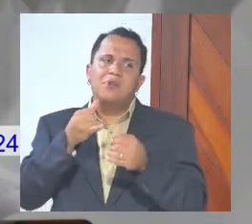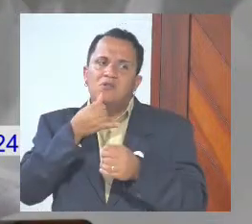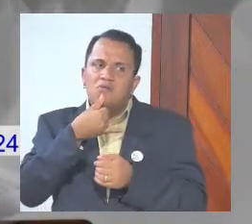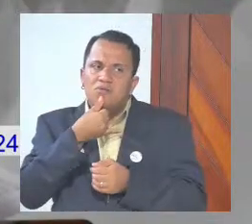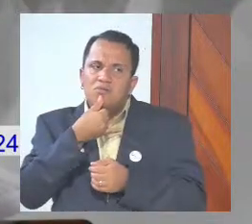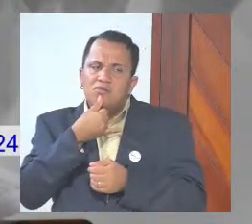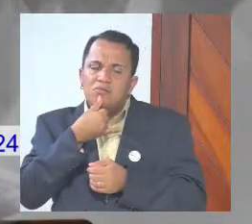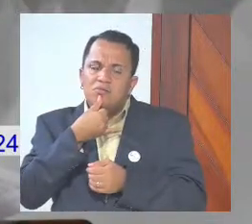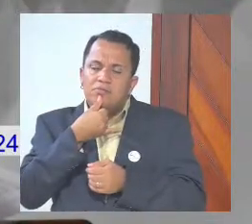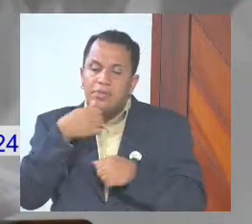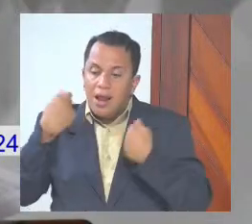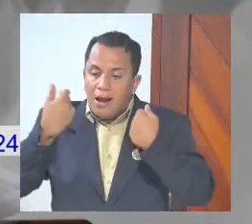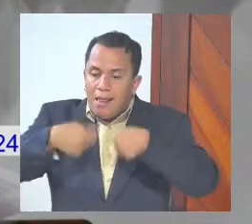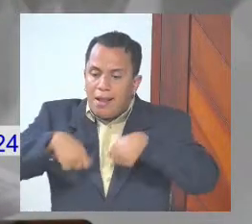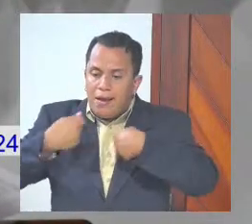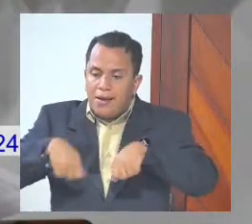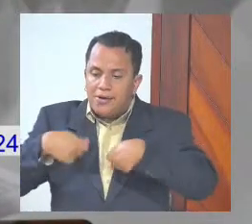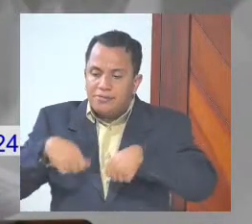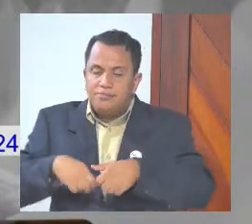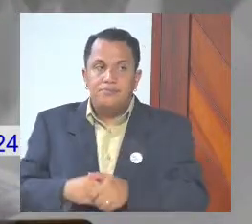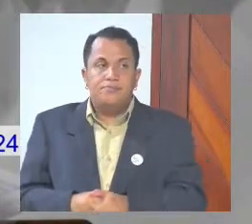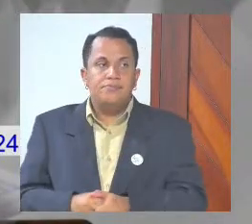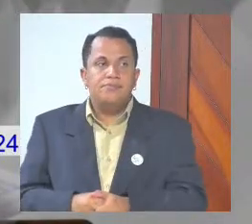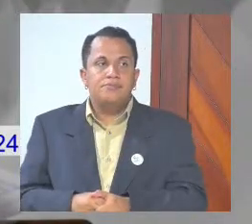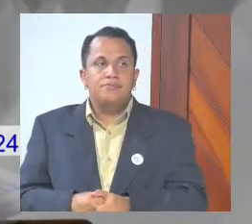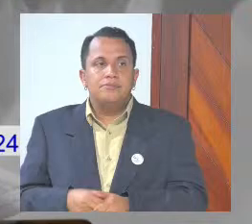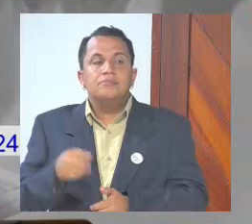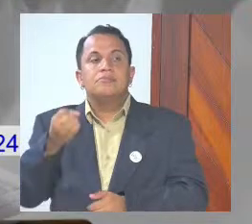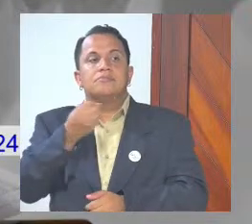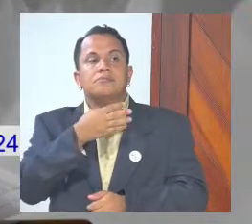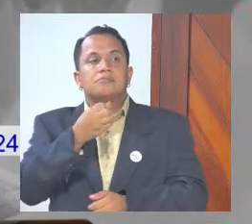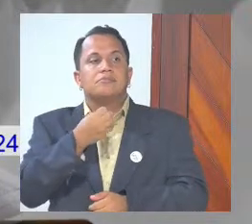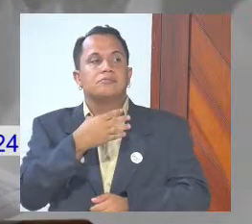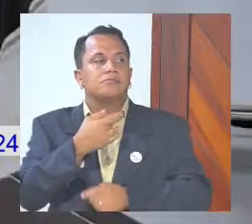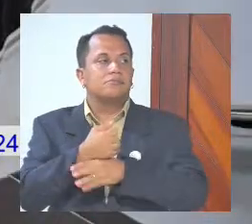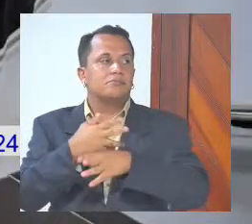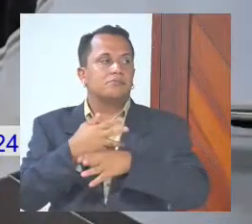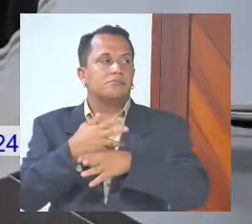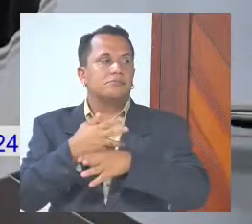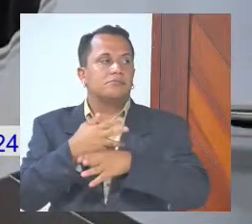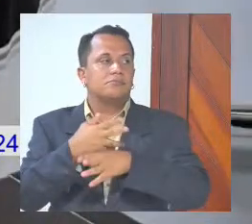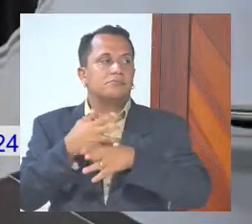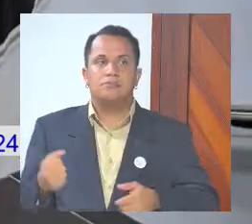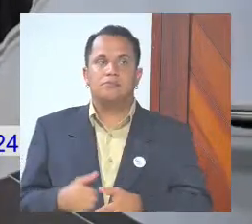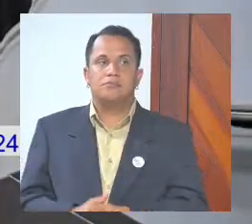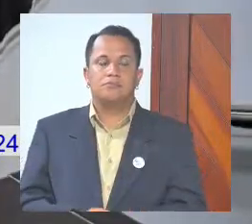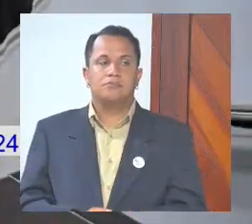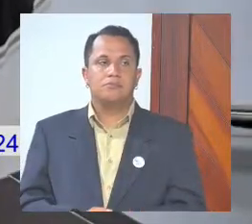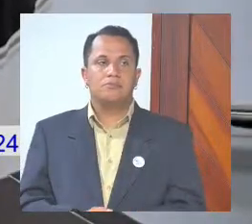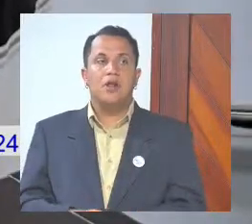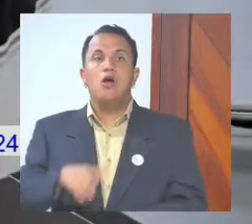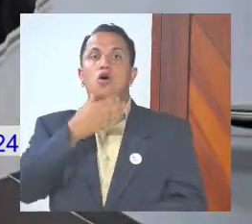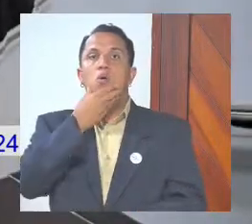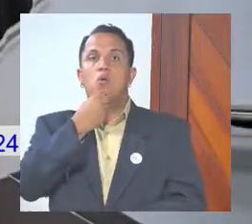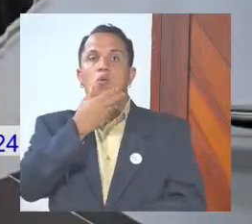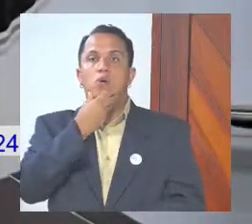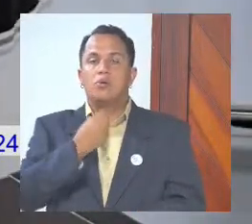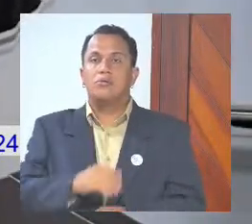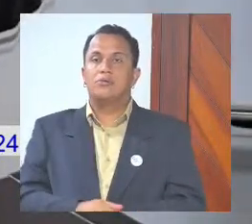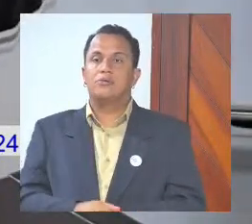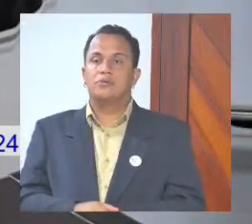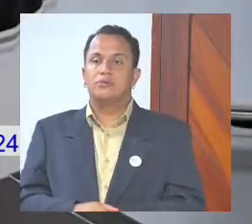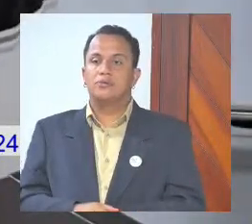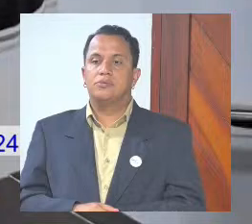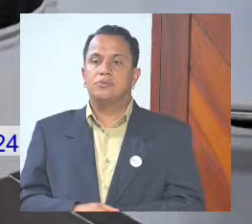lamentável. Precisamos erguer uma nova geração, uma geração de homens